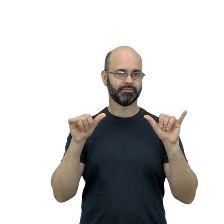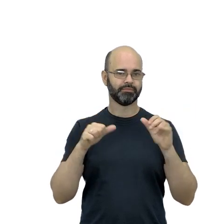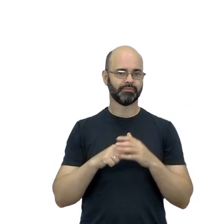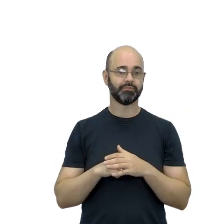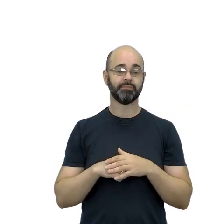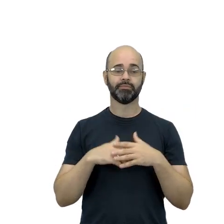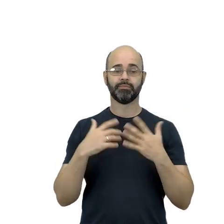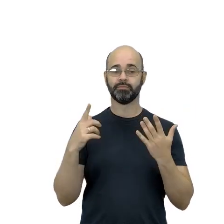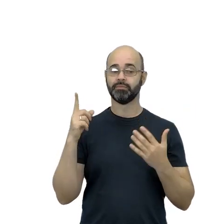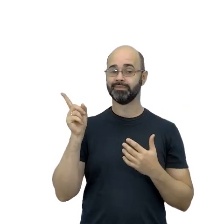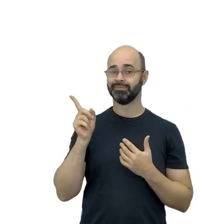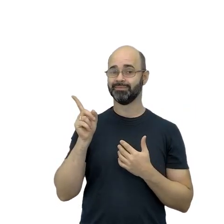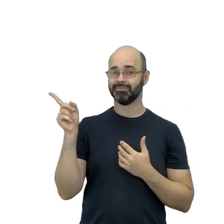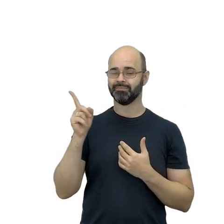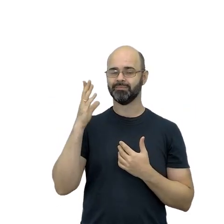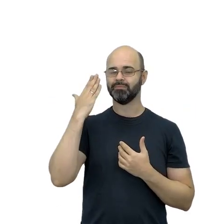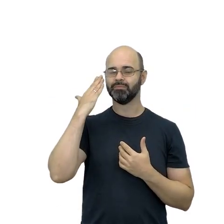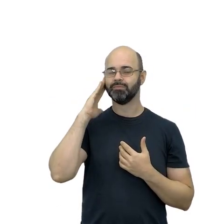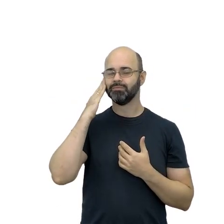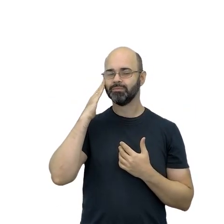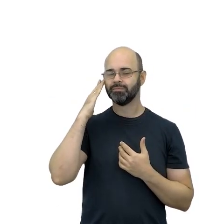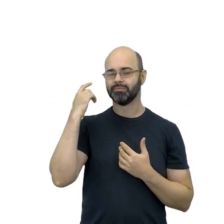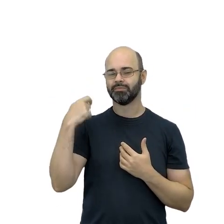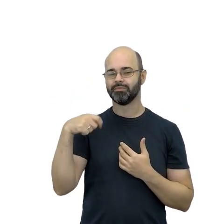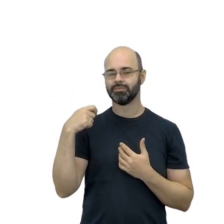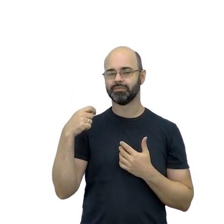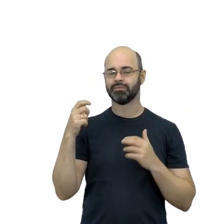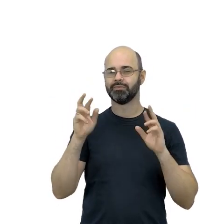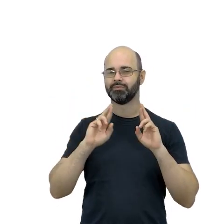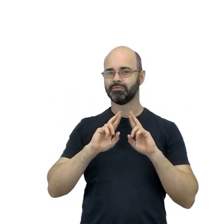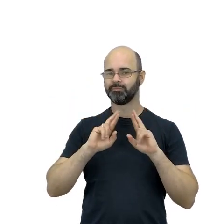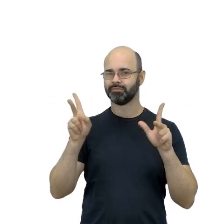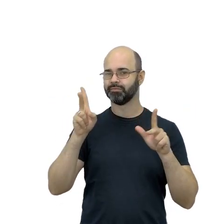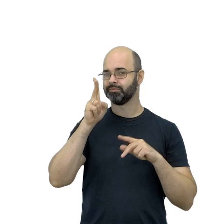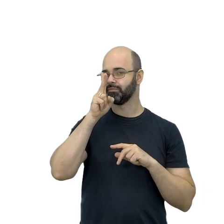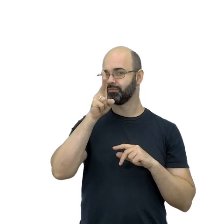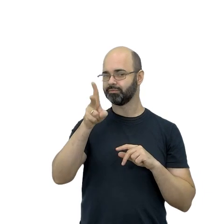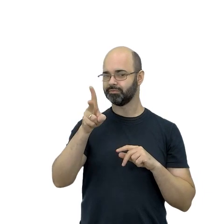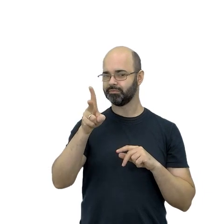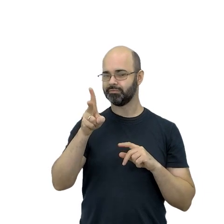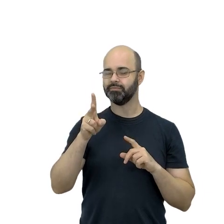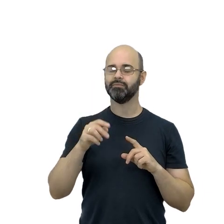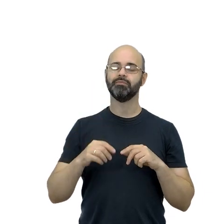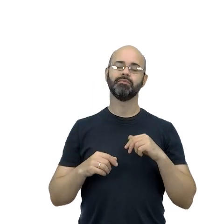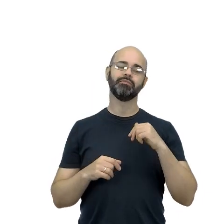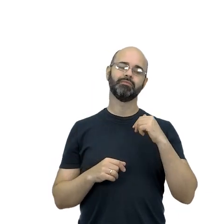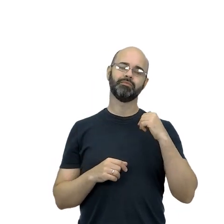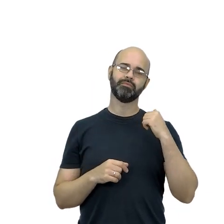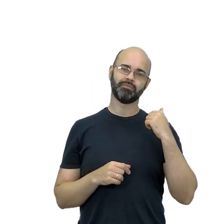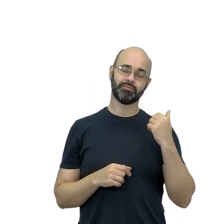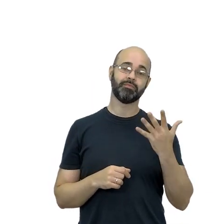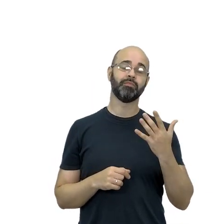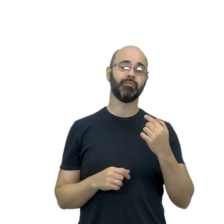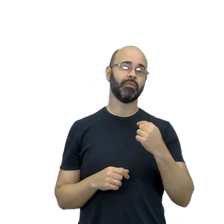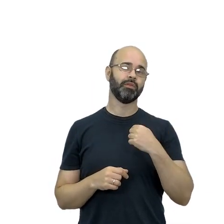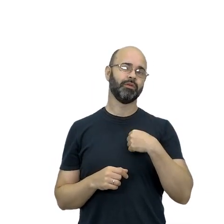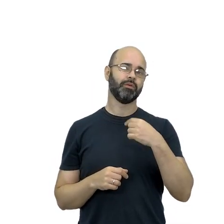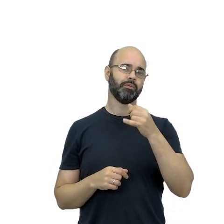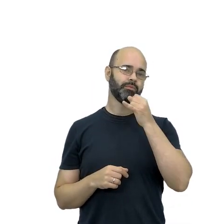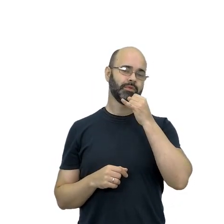aqui eu já teria que entender que há uma diferença muito grande, e aí sim, a partir do momento que eu